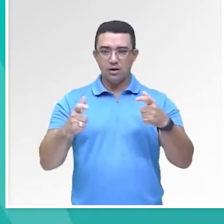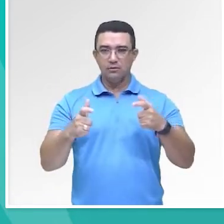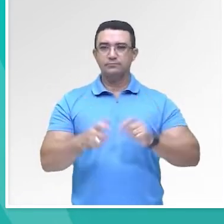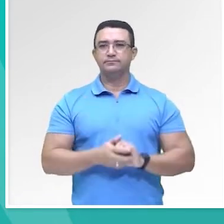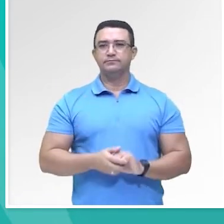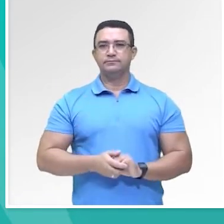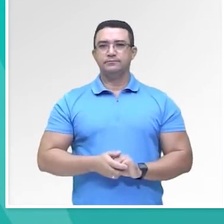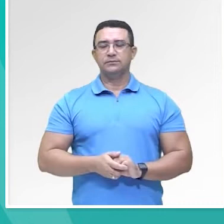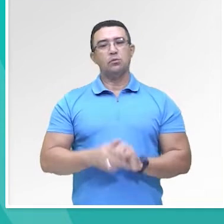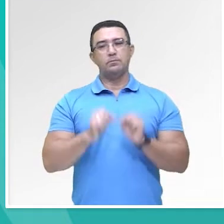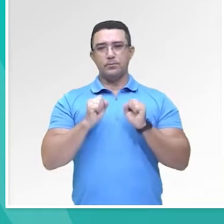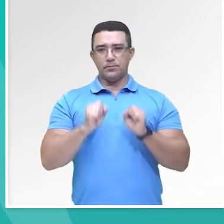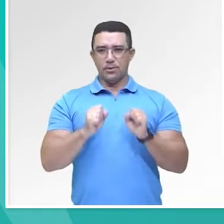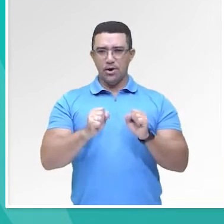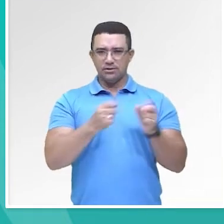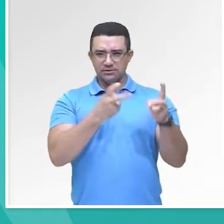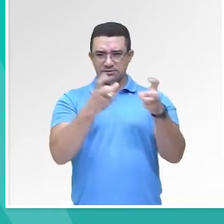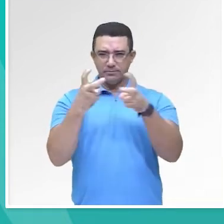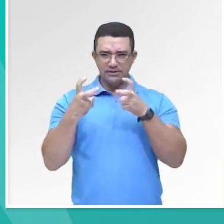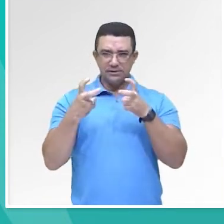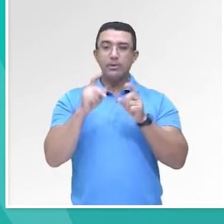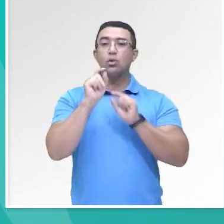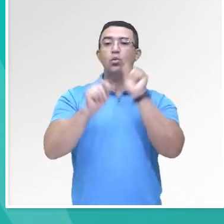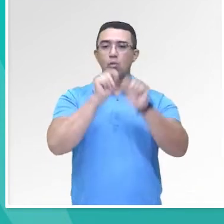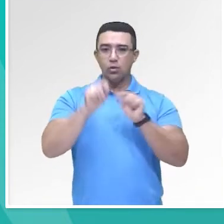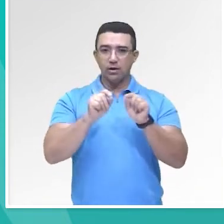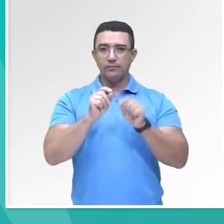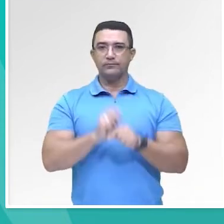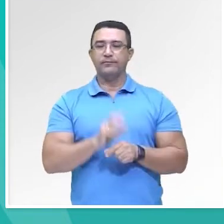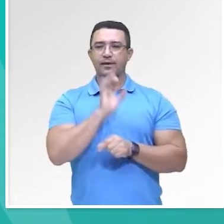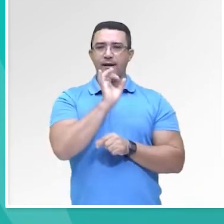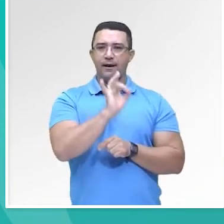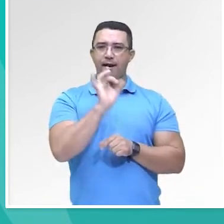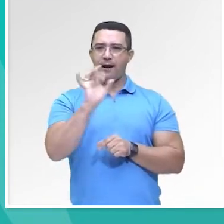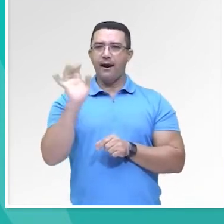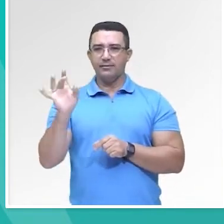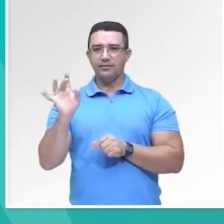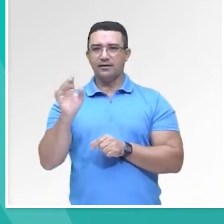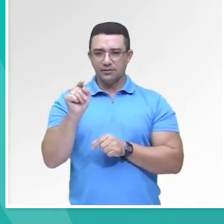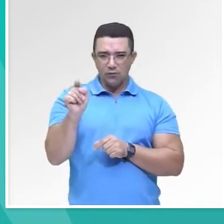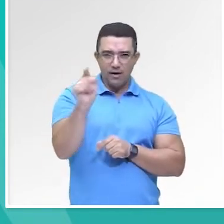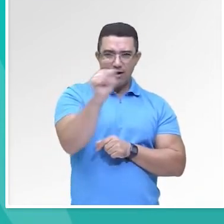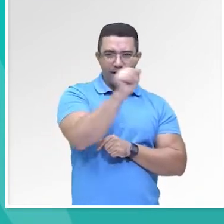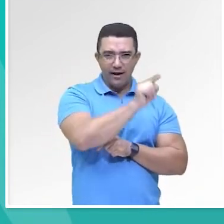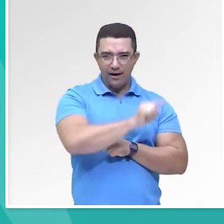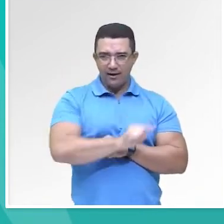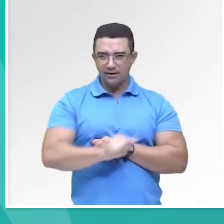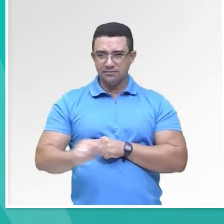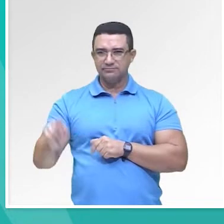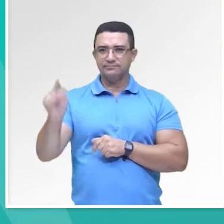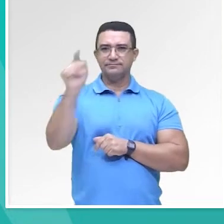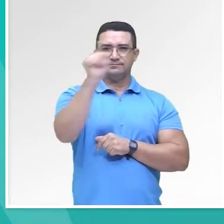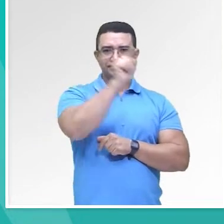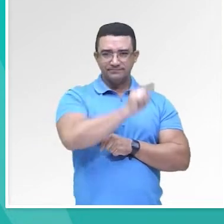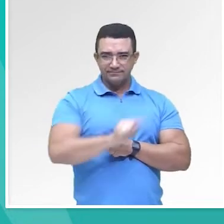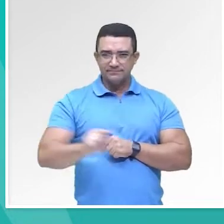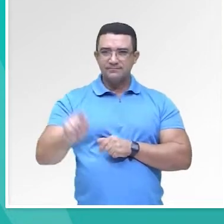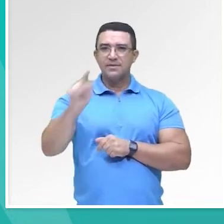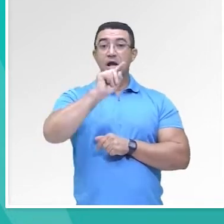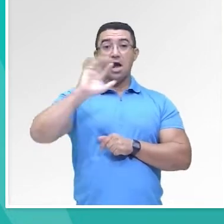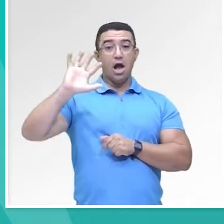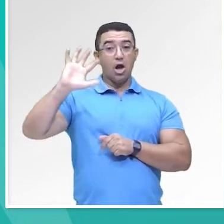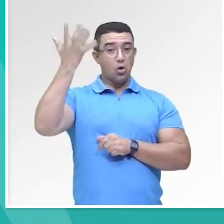imagem, dá para vocês perceberem o quê? Que em cada área desse estádio de atletismo acontece